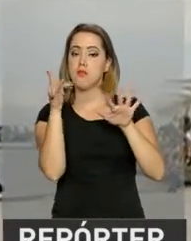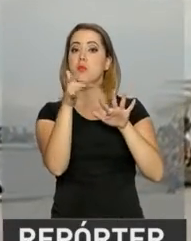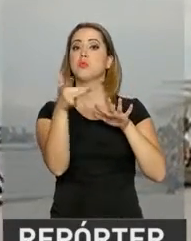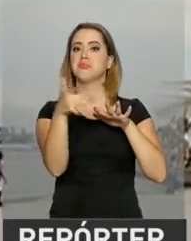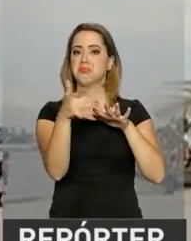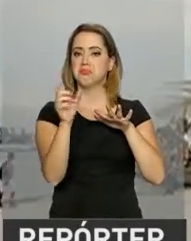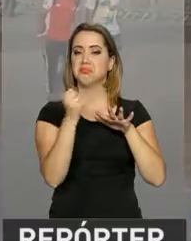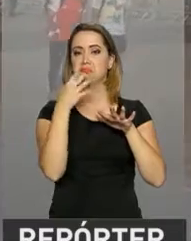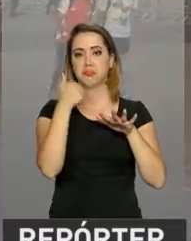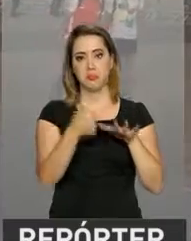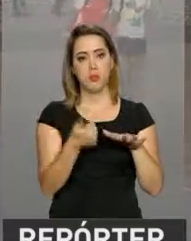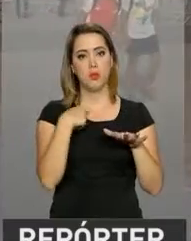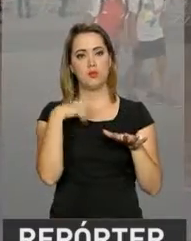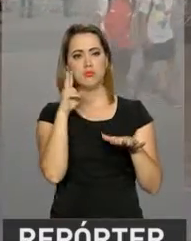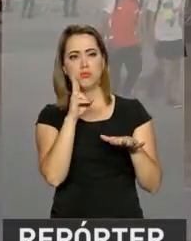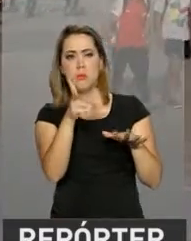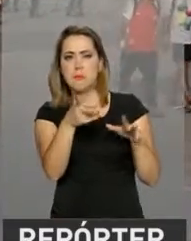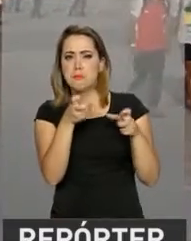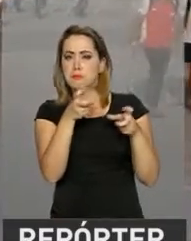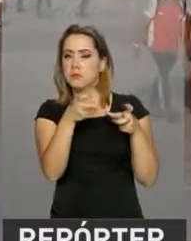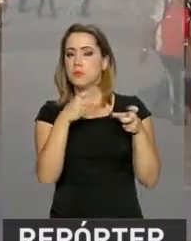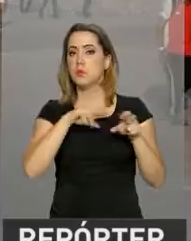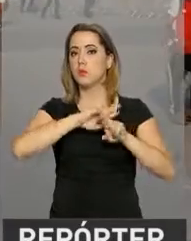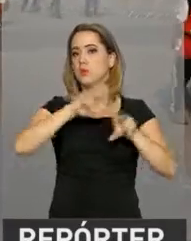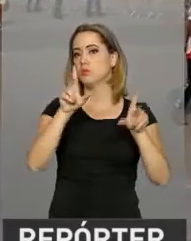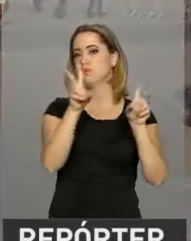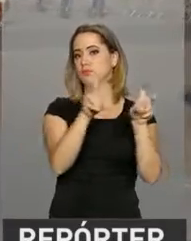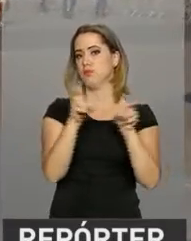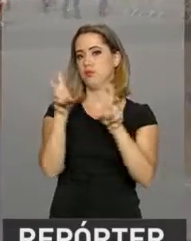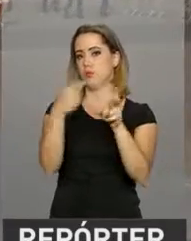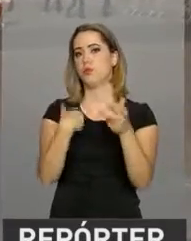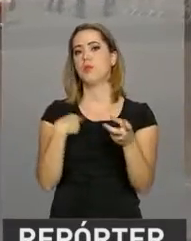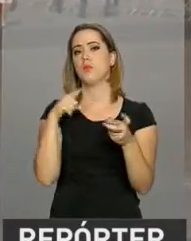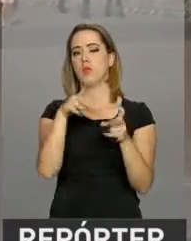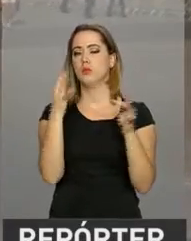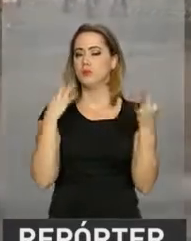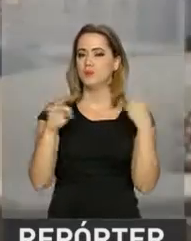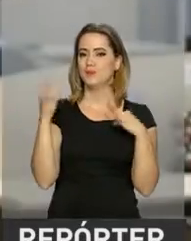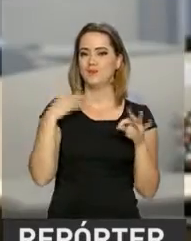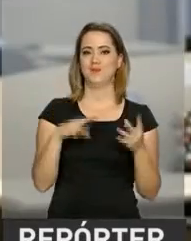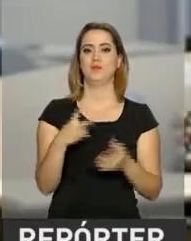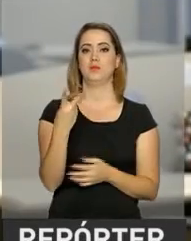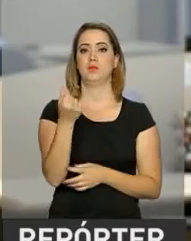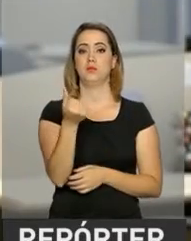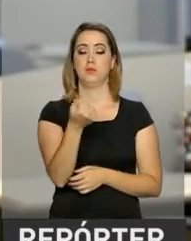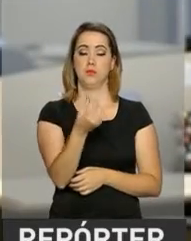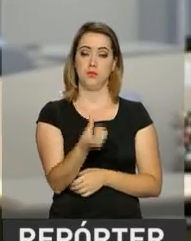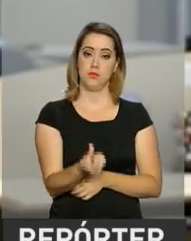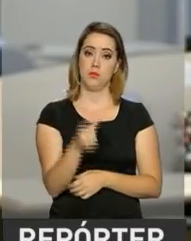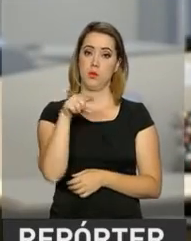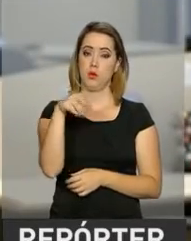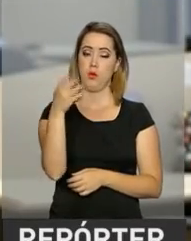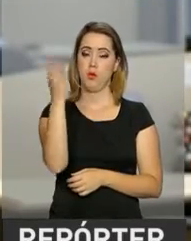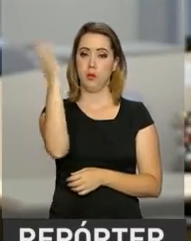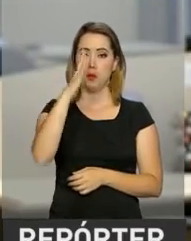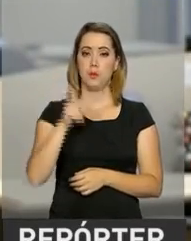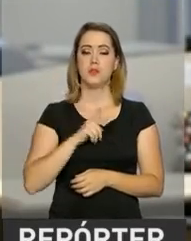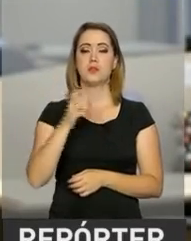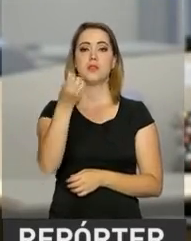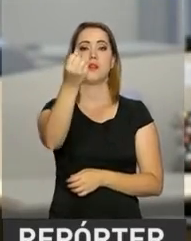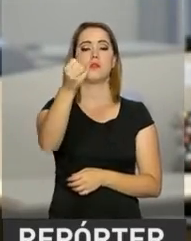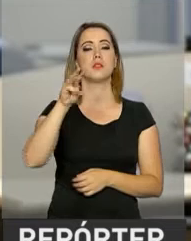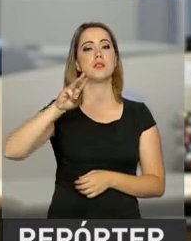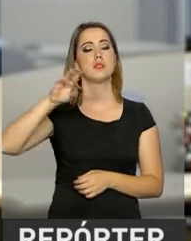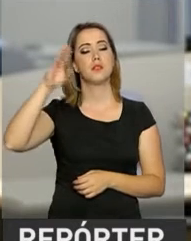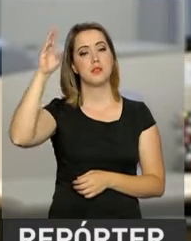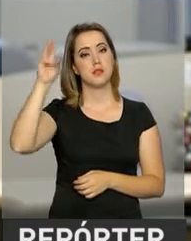para medir o interesse do público a respeito de variados temas entre eles o turismo em 2016 o brasil recebeu 6 milhões e